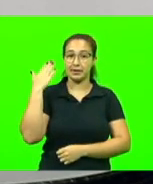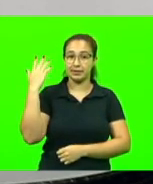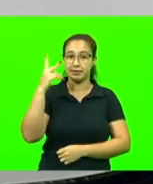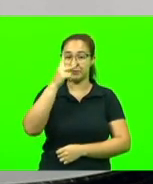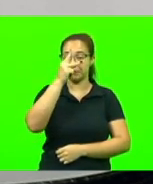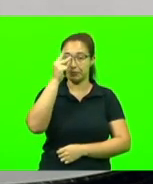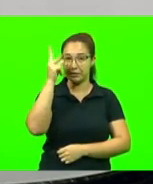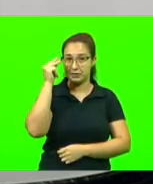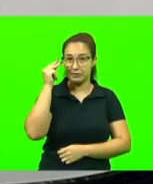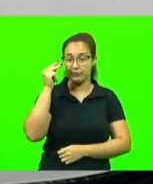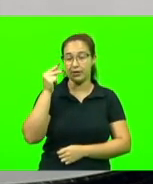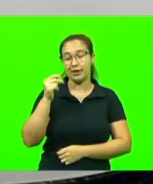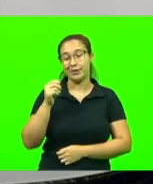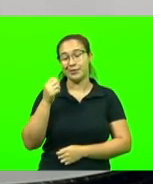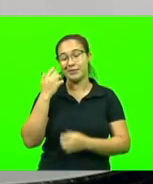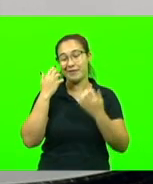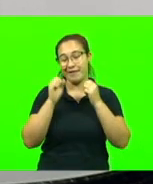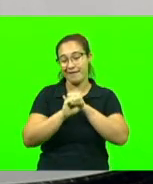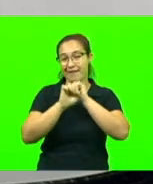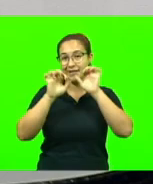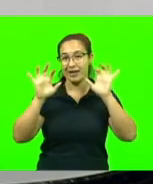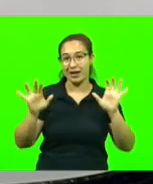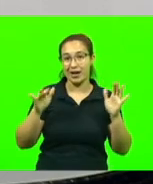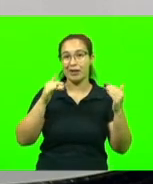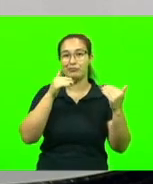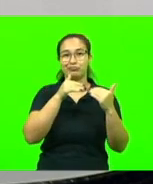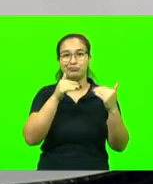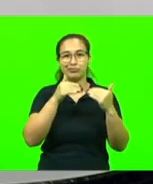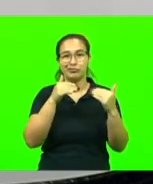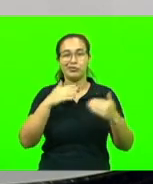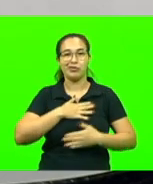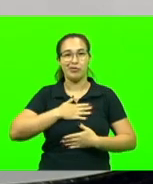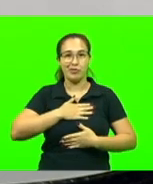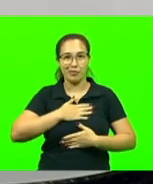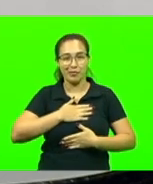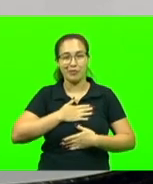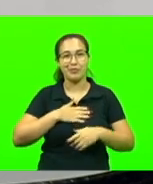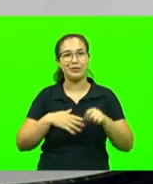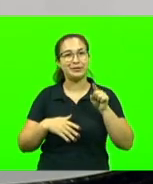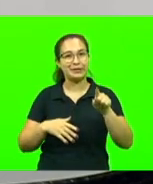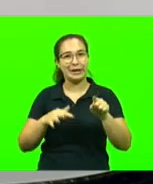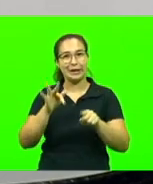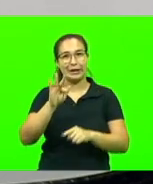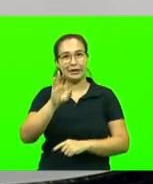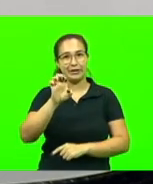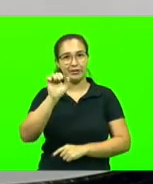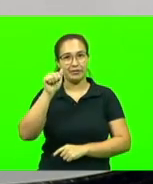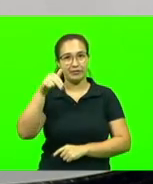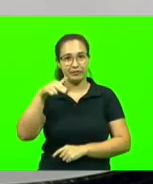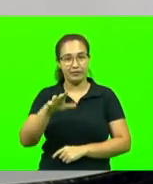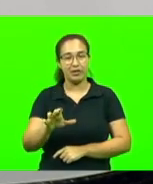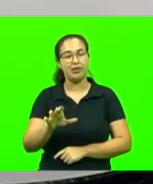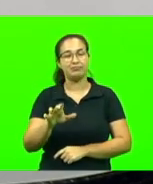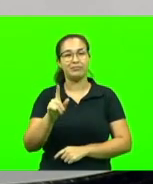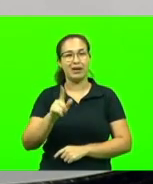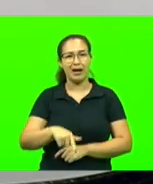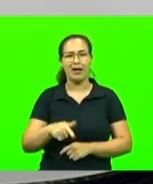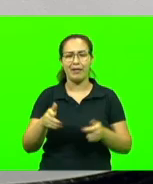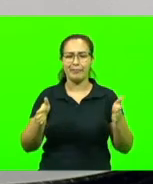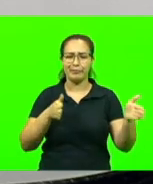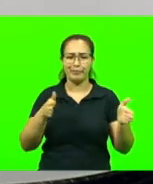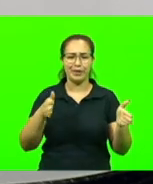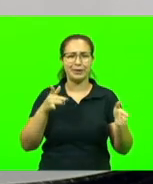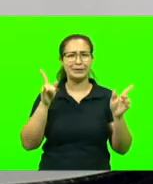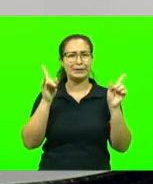que congratulo essa nova gestão que segue à frente da FECAM num ano tão delicado que é o ano eleitoral, né?